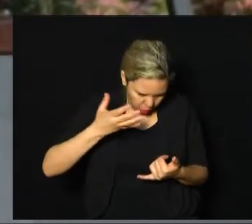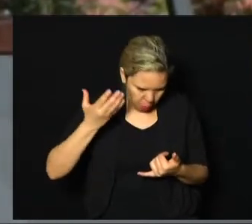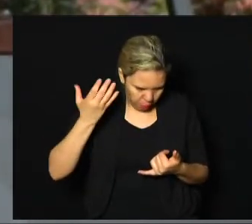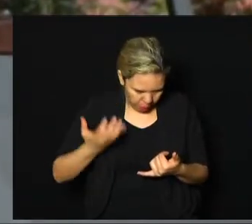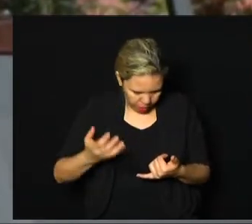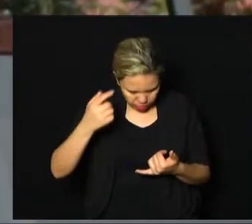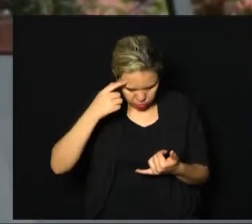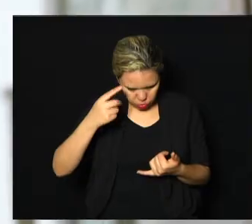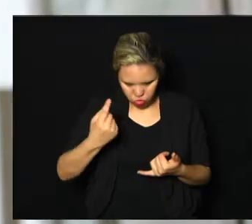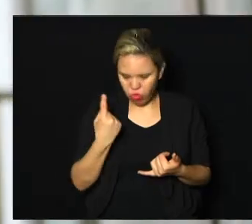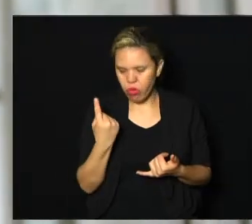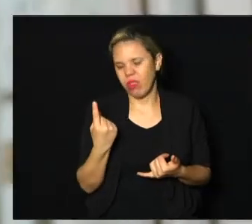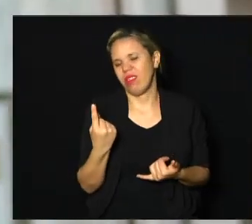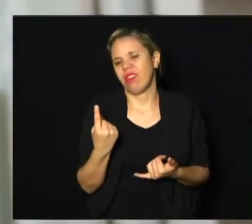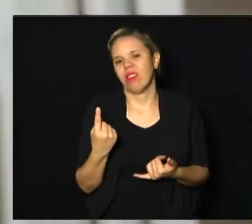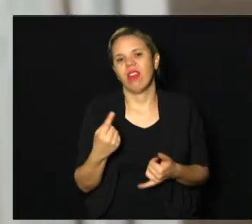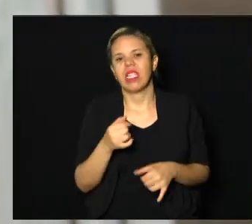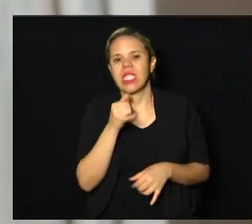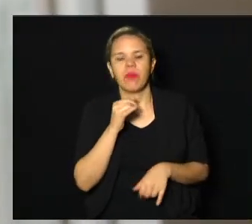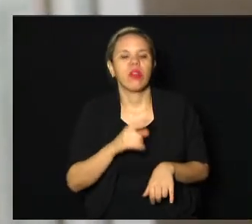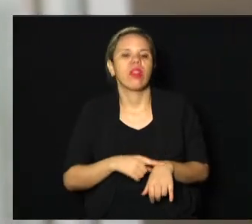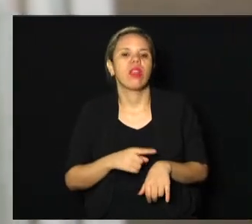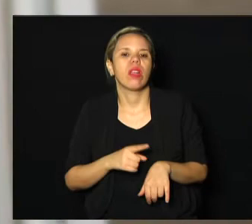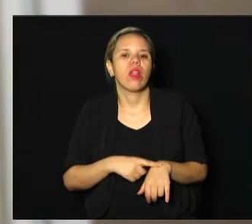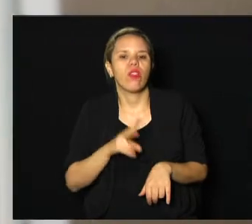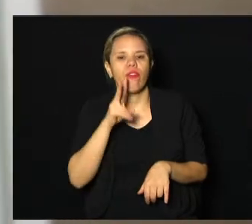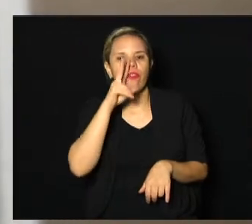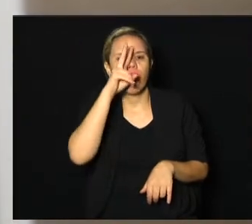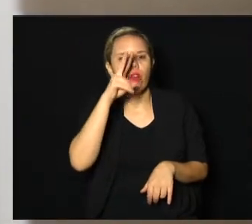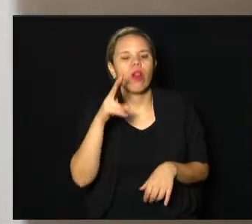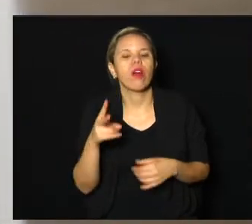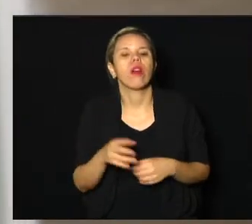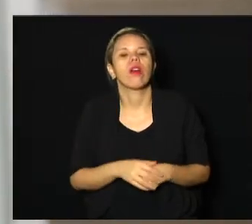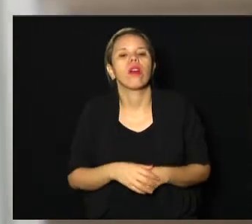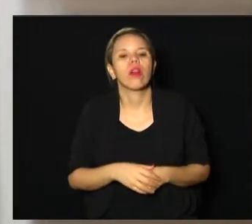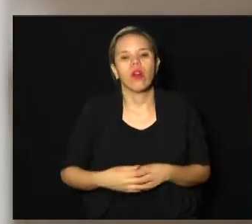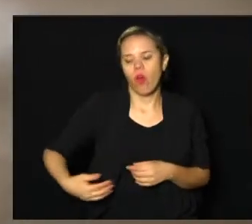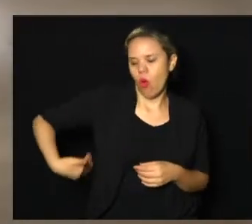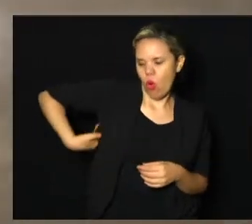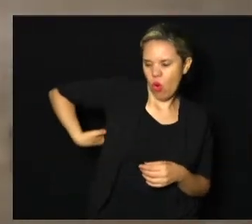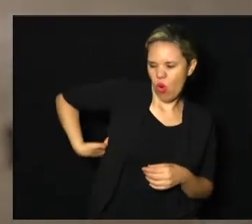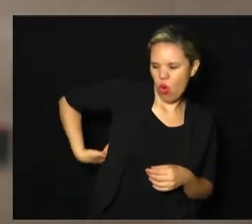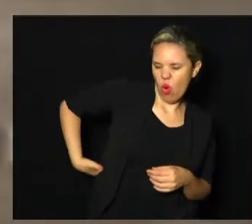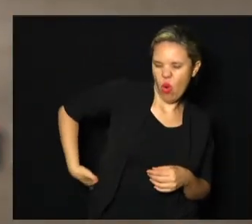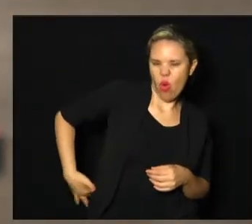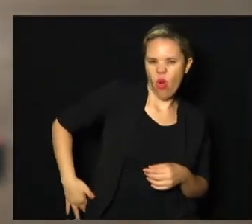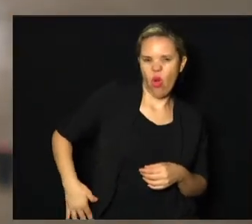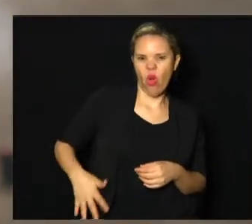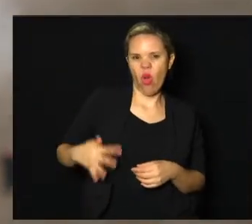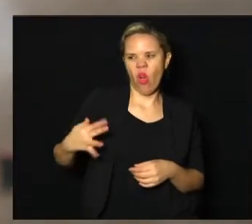que existe um aumento na ordem de grandeza da força que passa sobre a coluna cervical